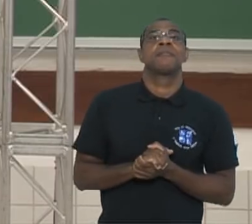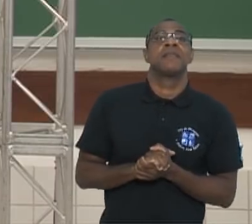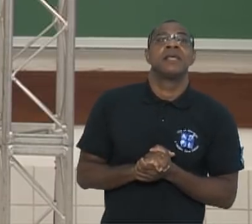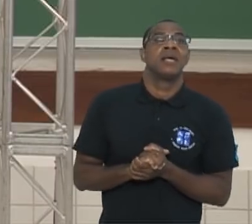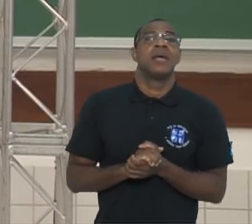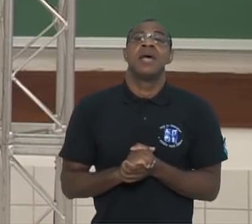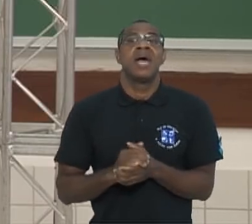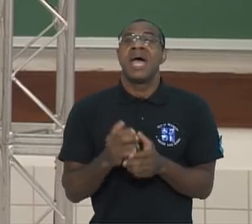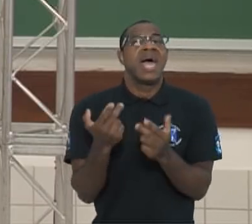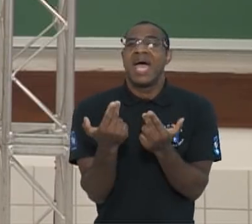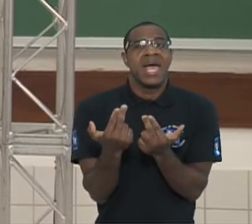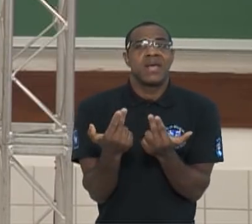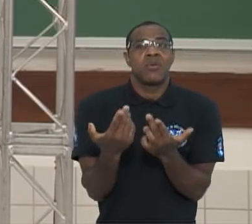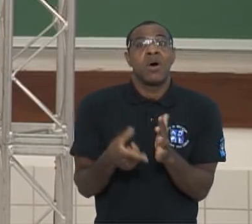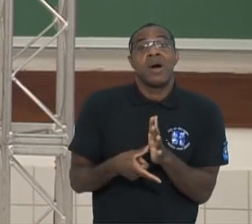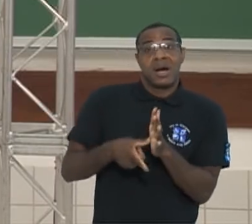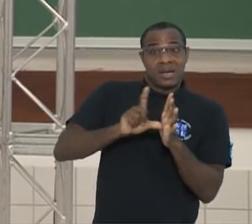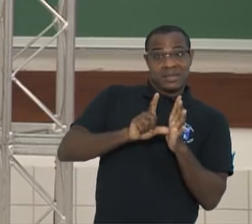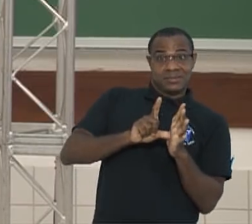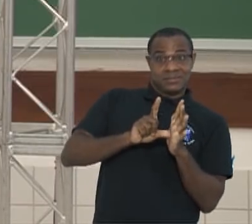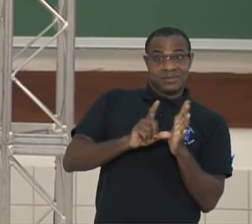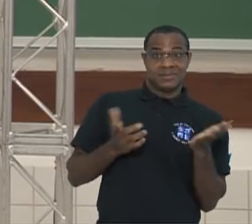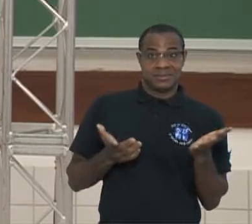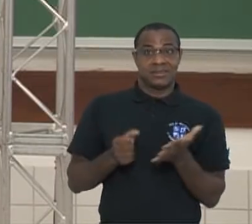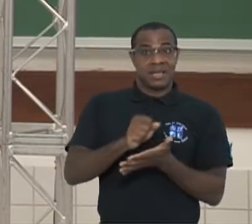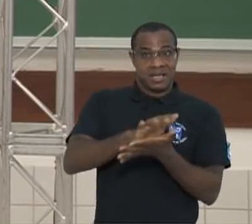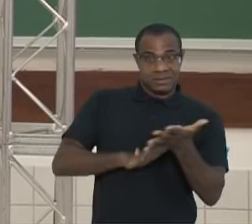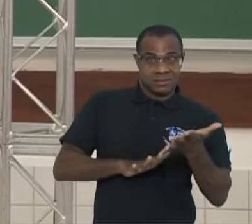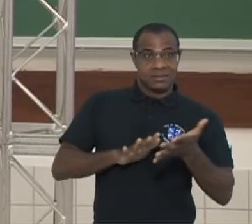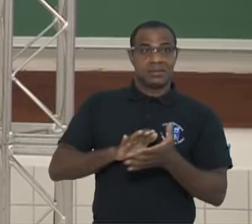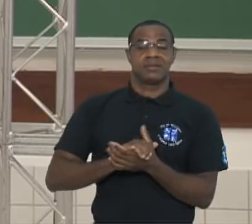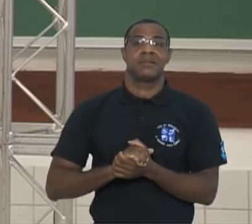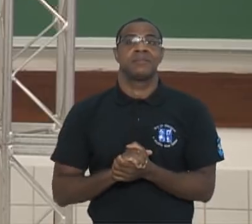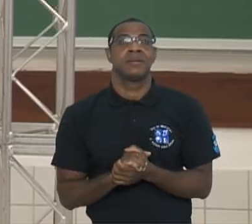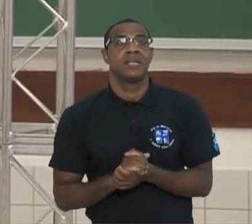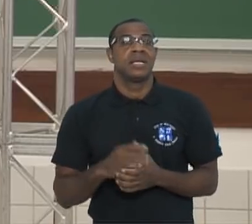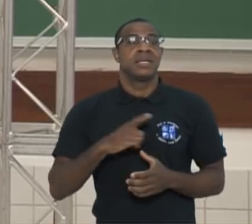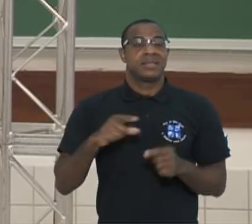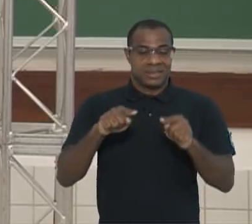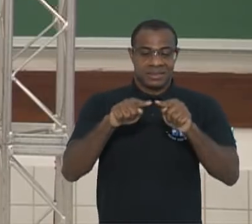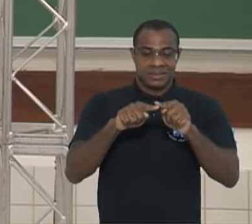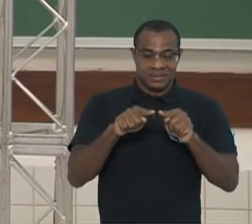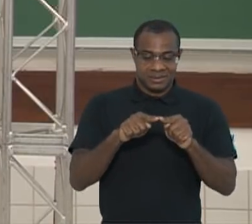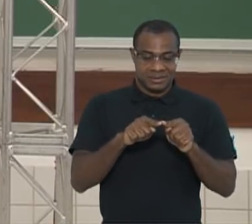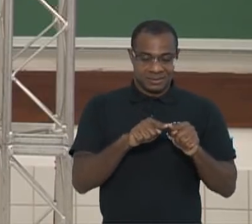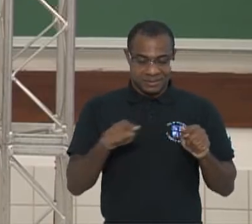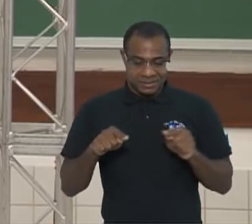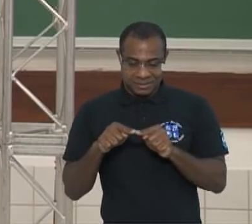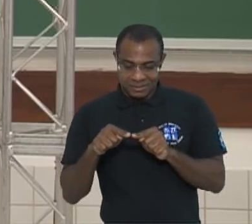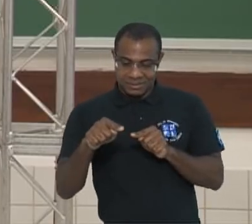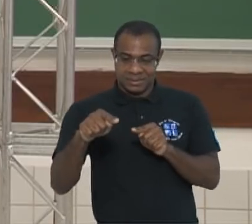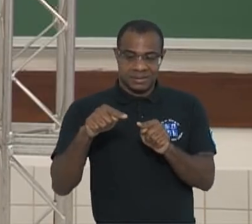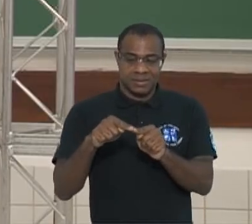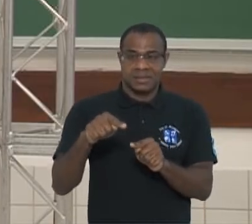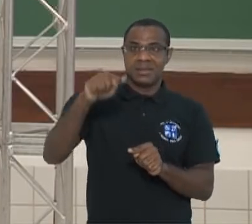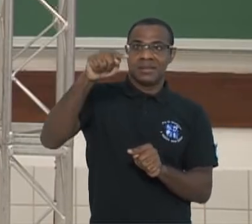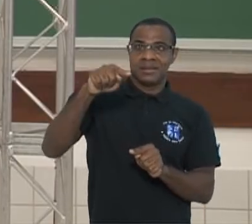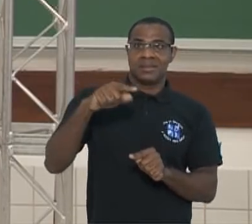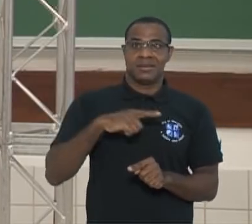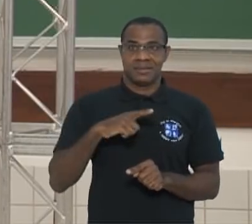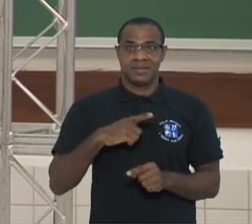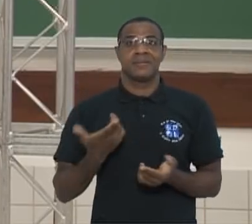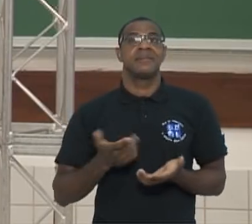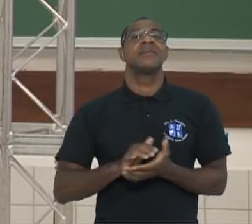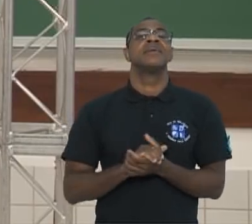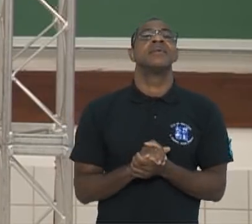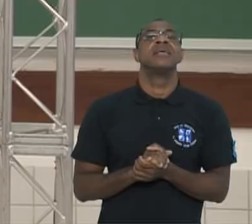anterior. Vocês têm o volume, né? E vocês têm duas dimensões e agora vocês vão calcular a outra dimensão, que